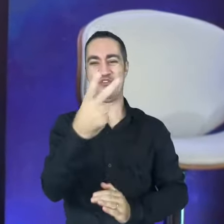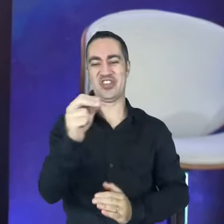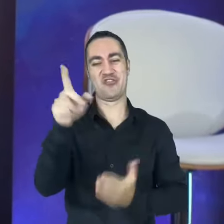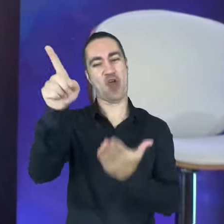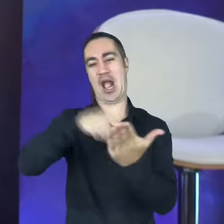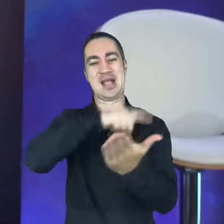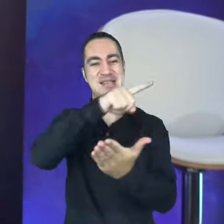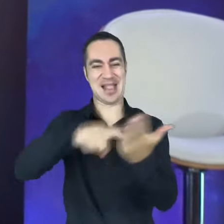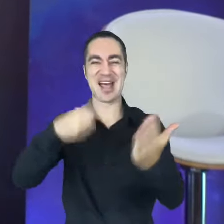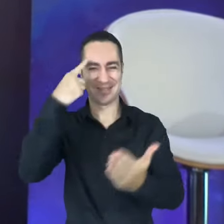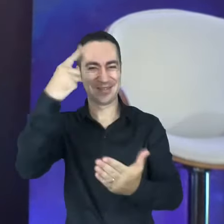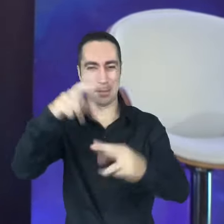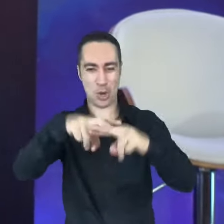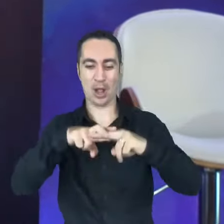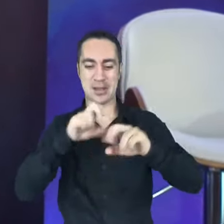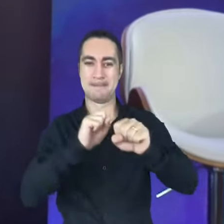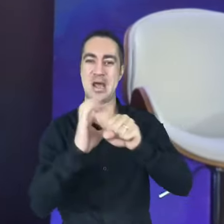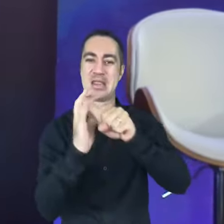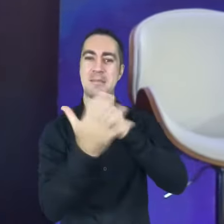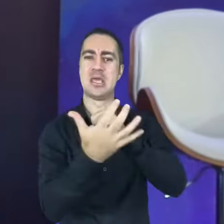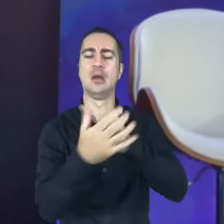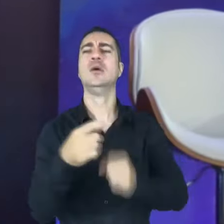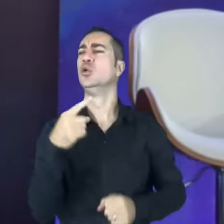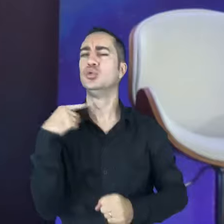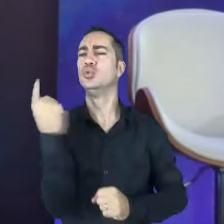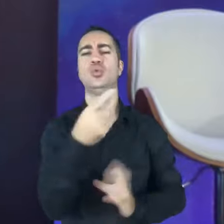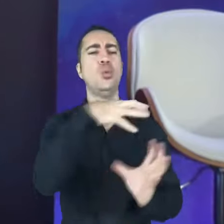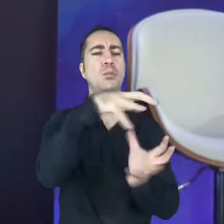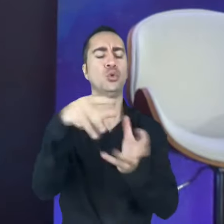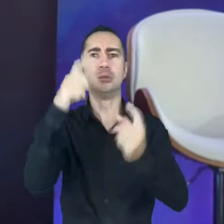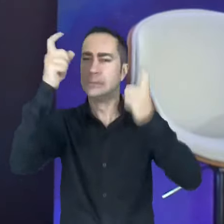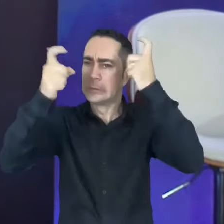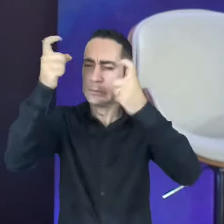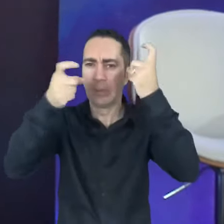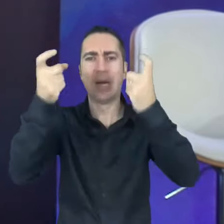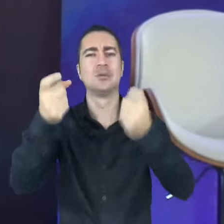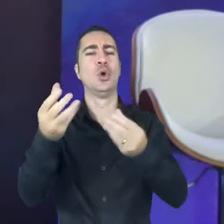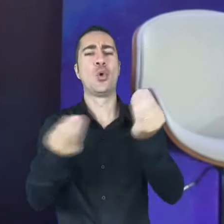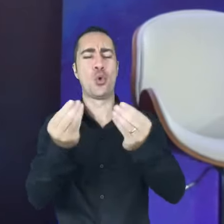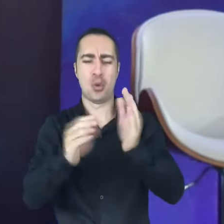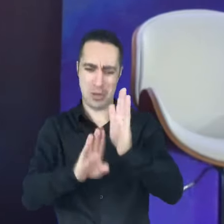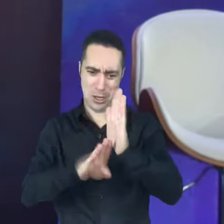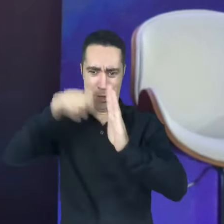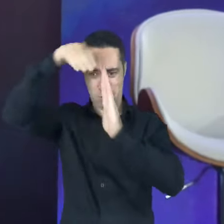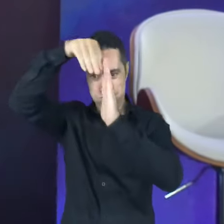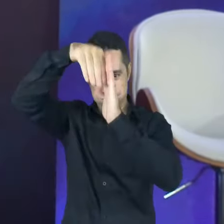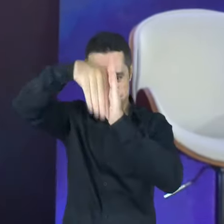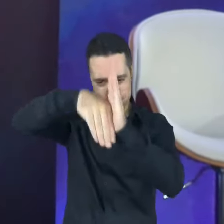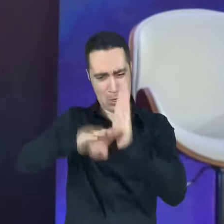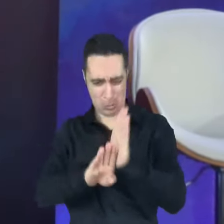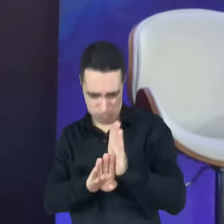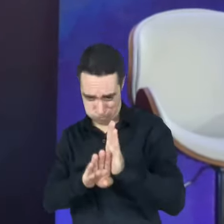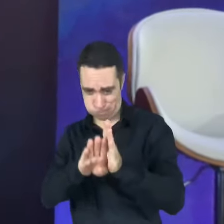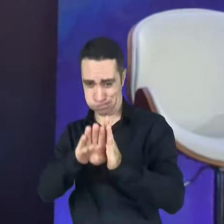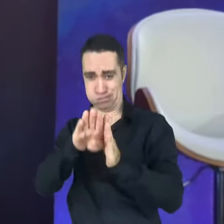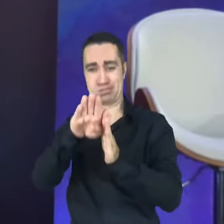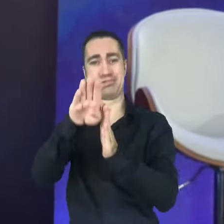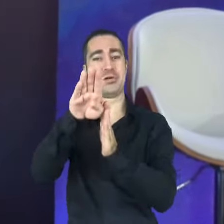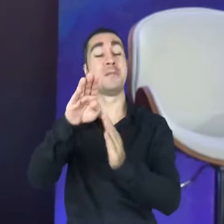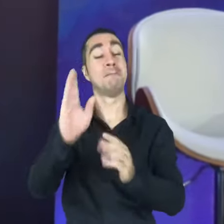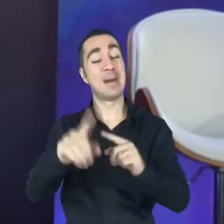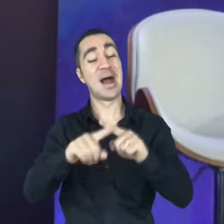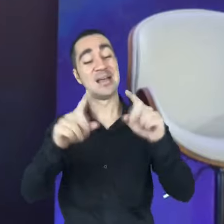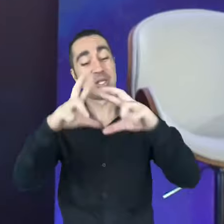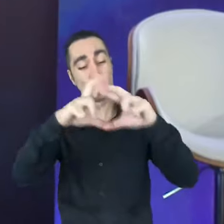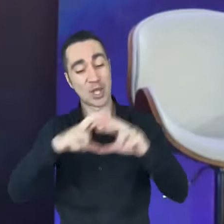né? O mundo se questionava como ter uma recuperação pautada pela economia verde e que evitasse o